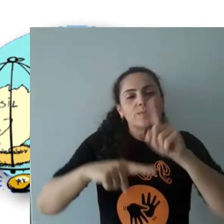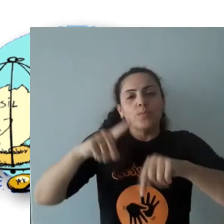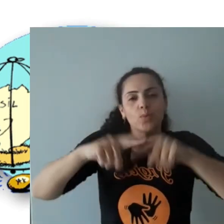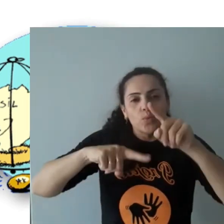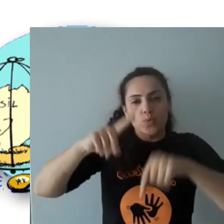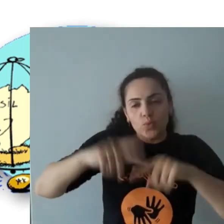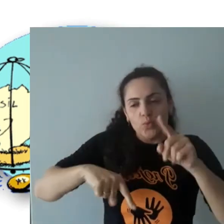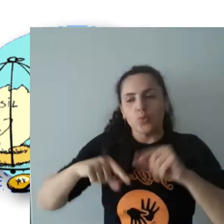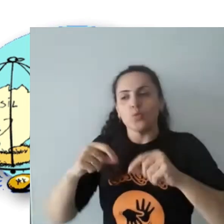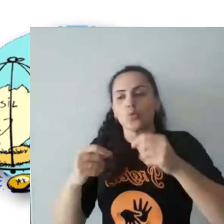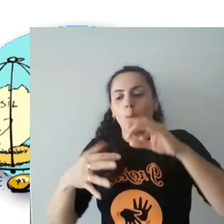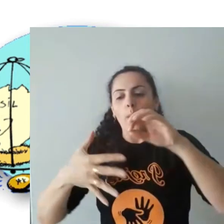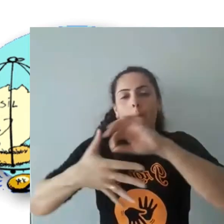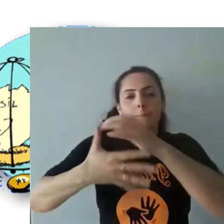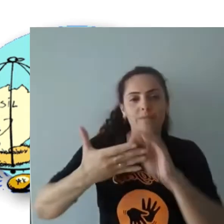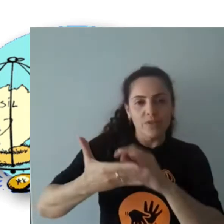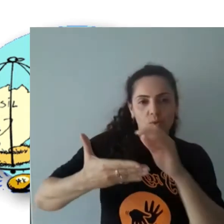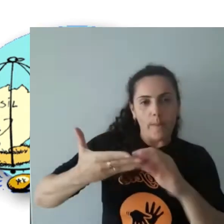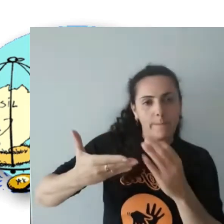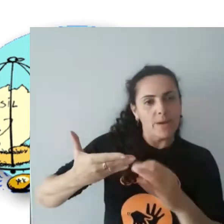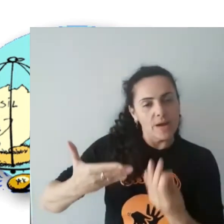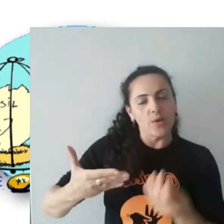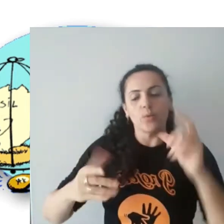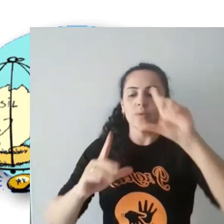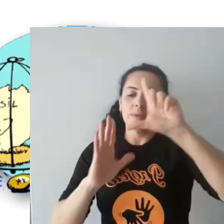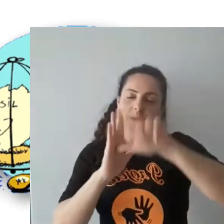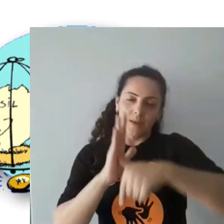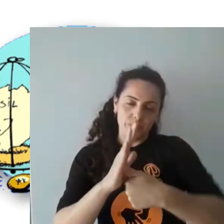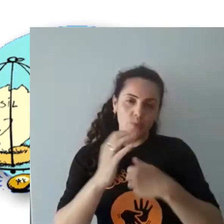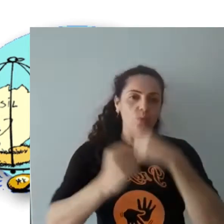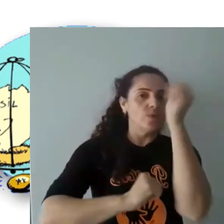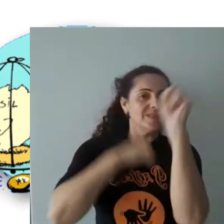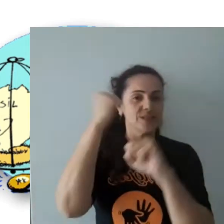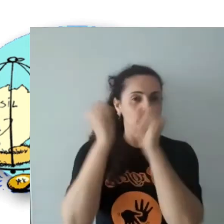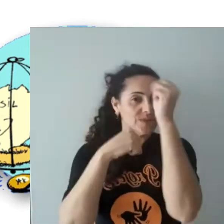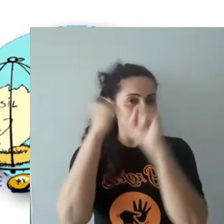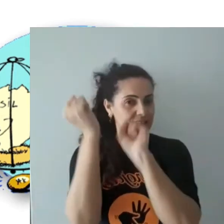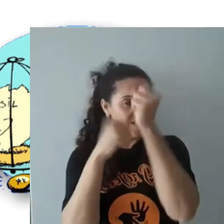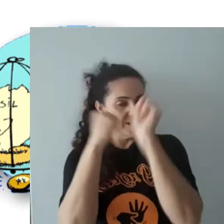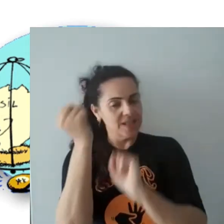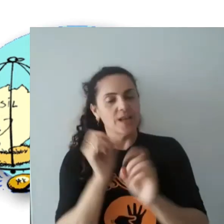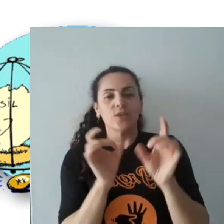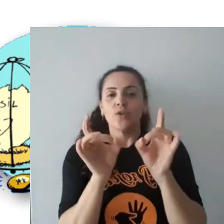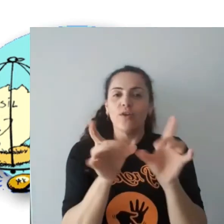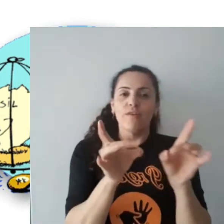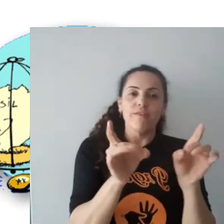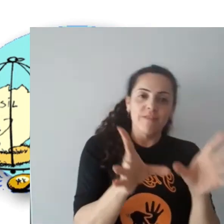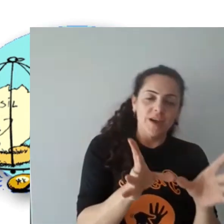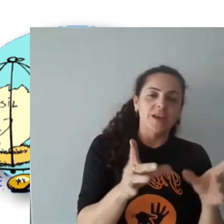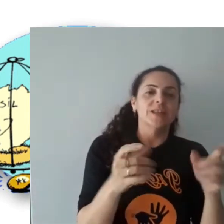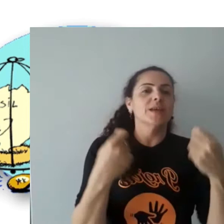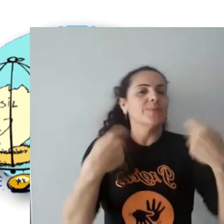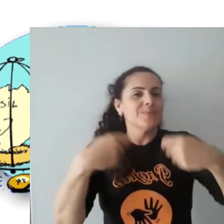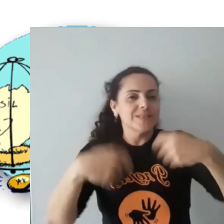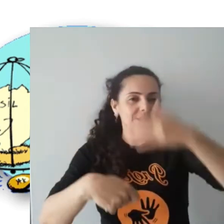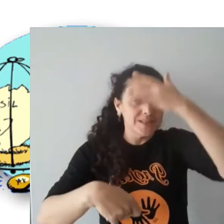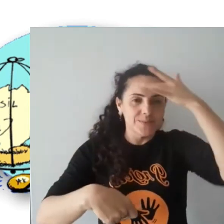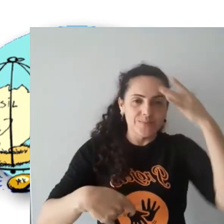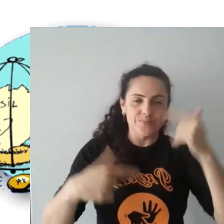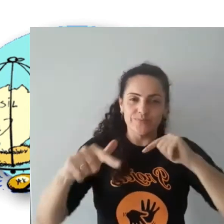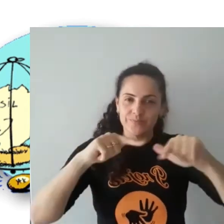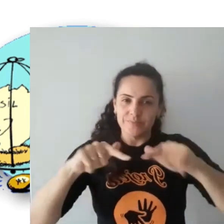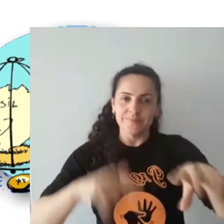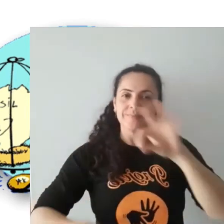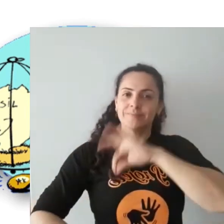produtos industrializados. Existiam então essas trocas comerciais, então o burguês era aquele que tinha, né,